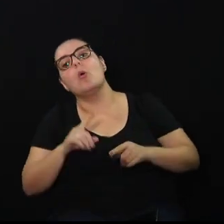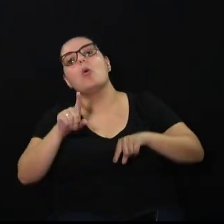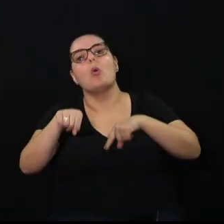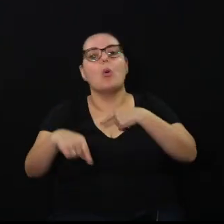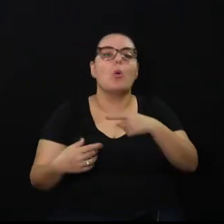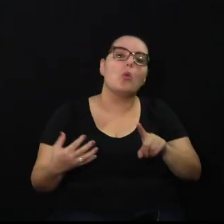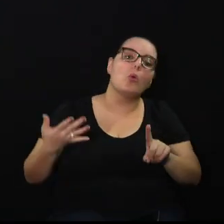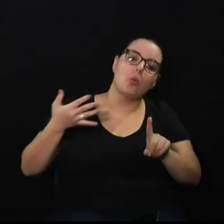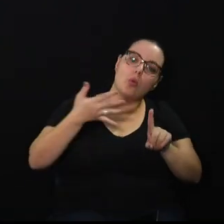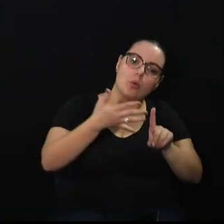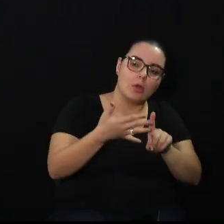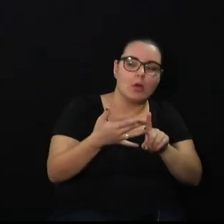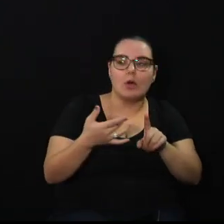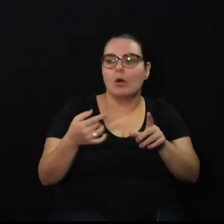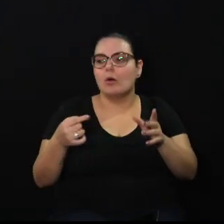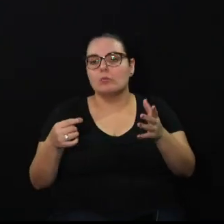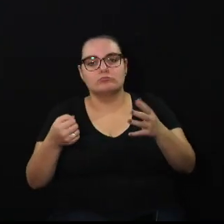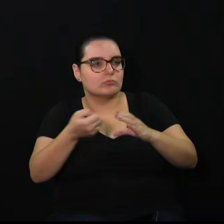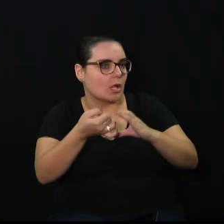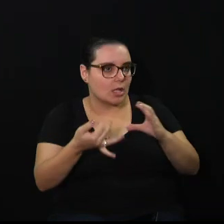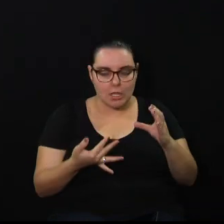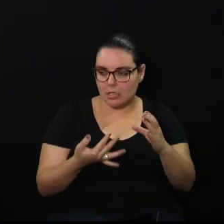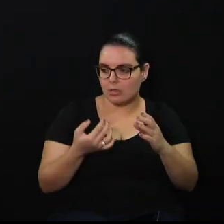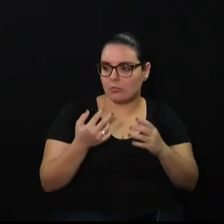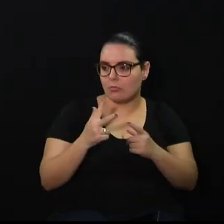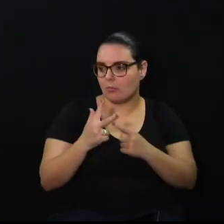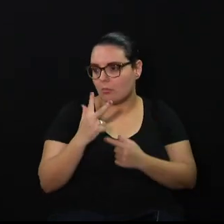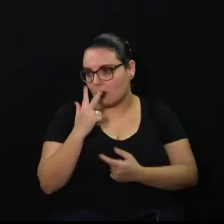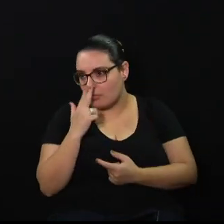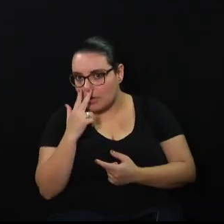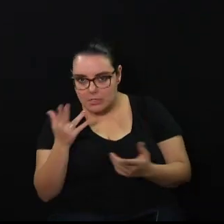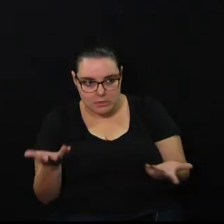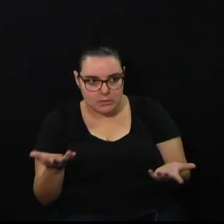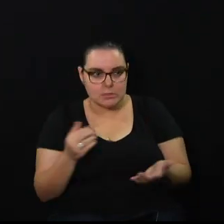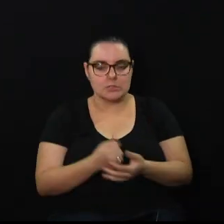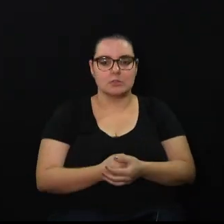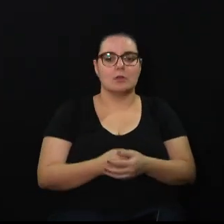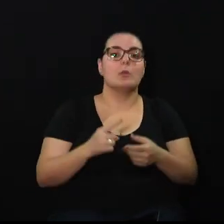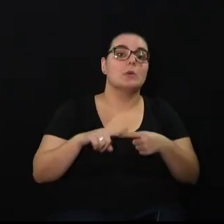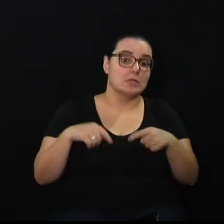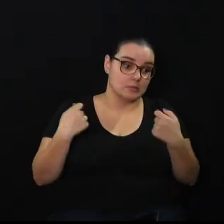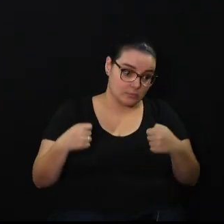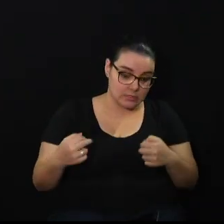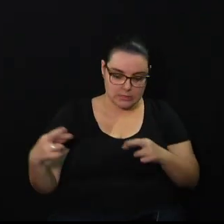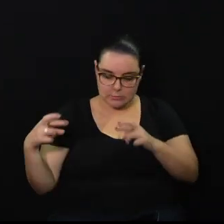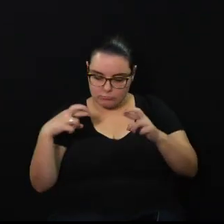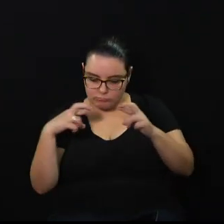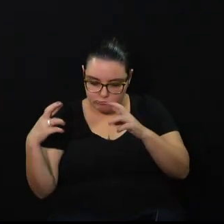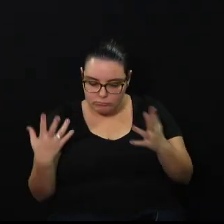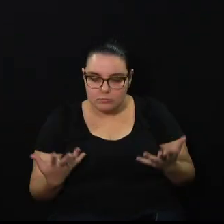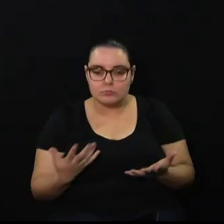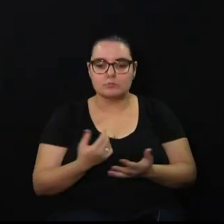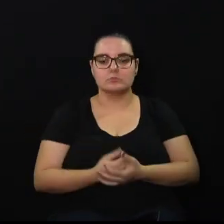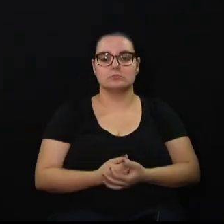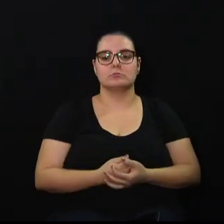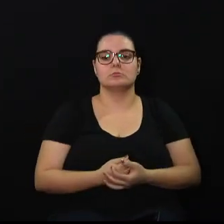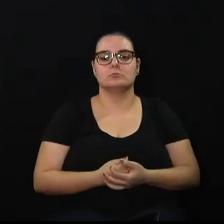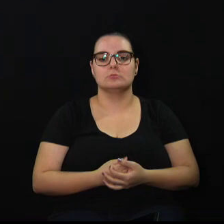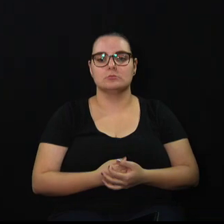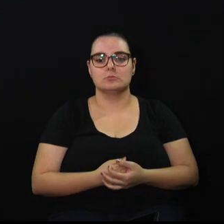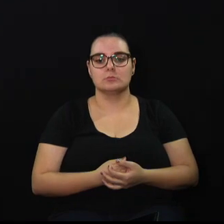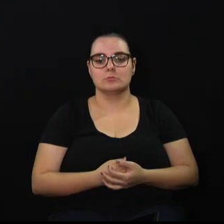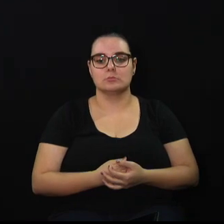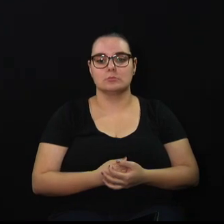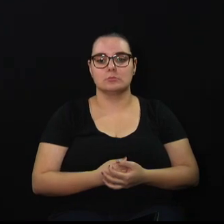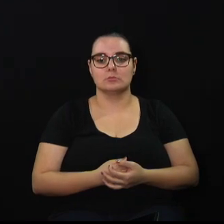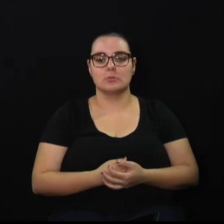tais e elas costumam ser bastante raras em mas é preciso fazer esse diagnóstico é que é